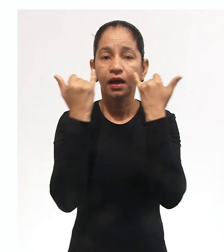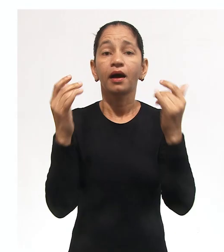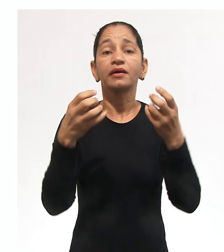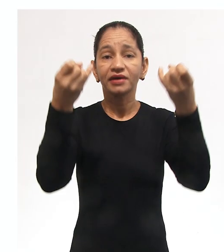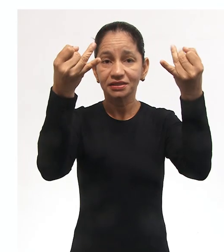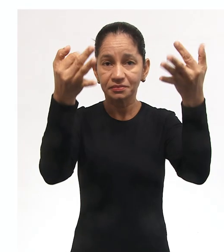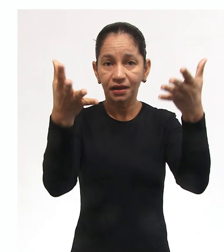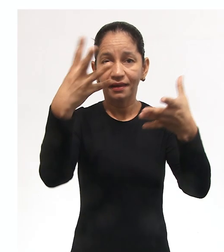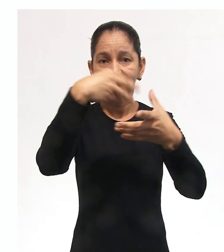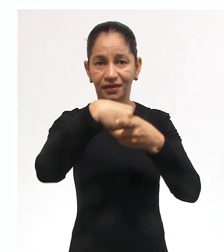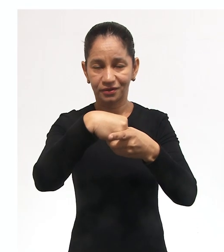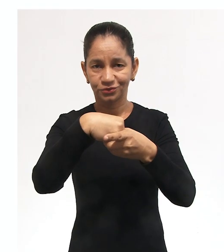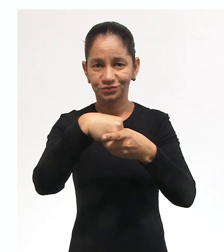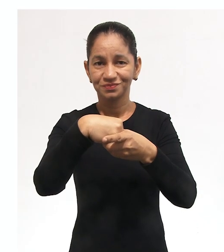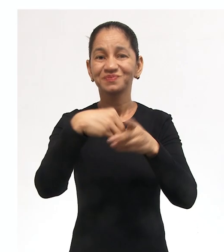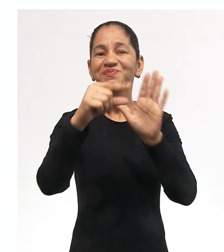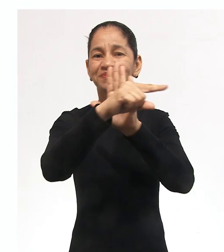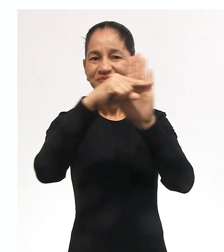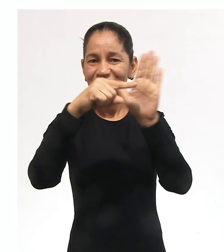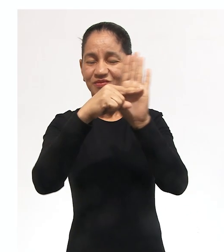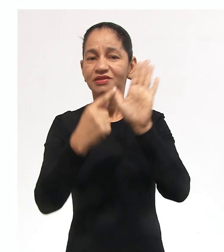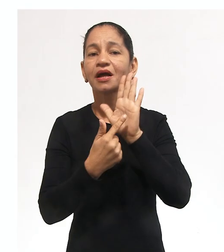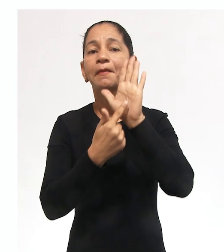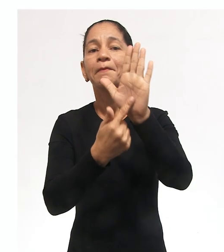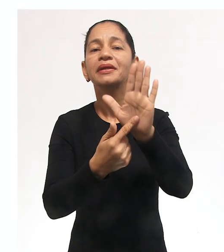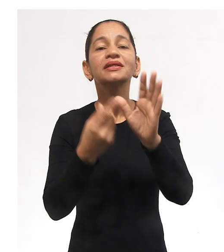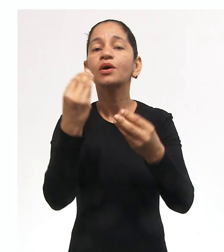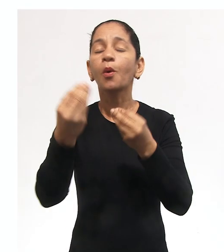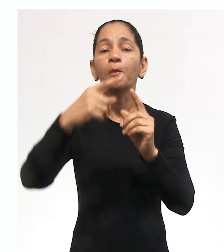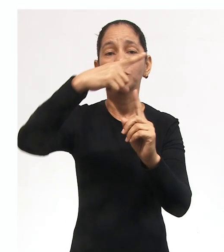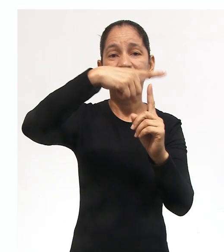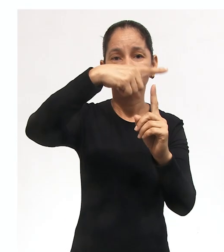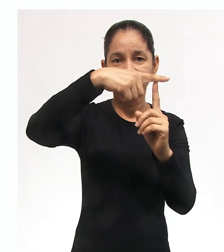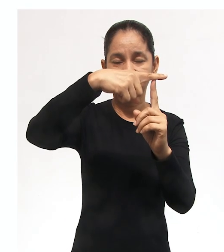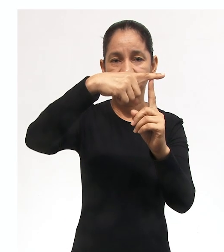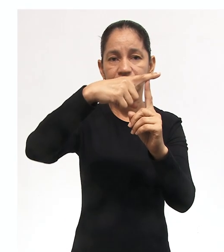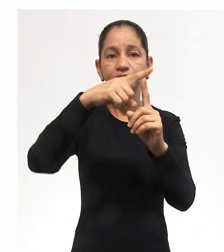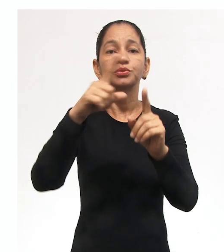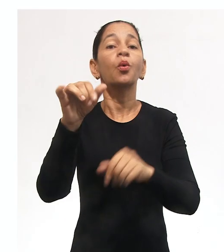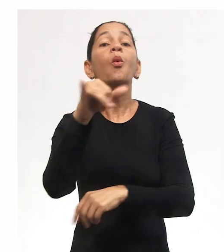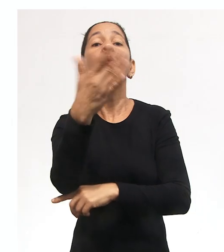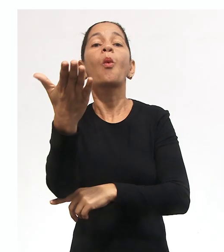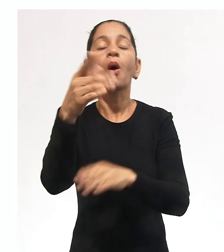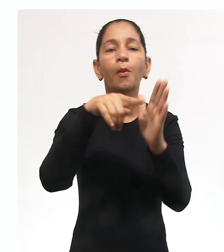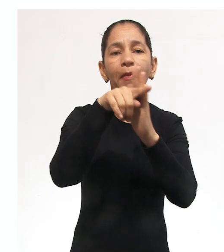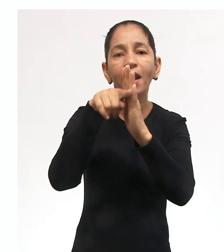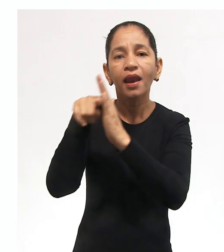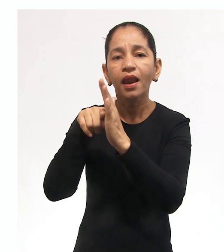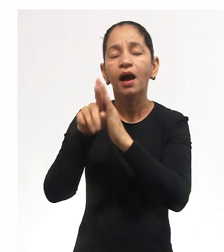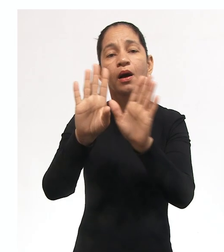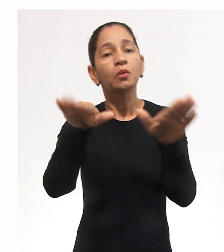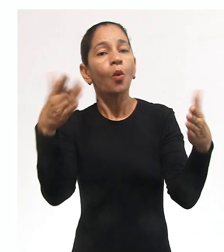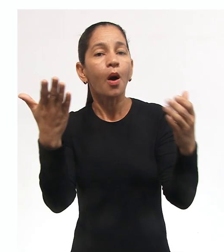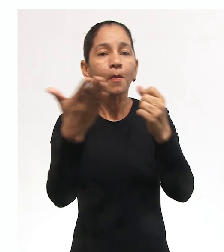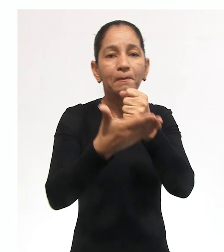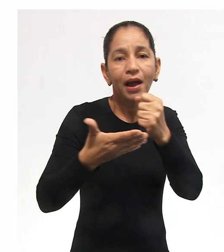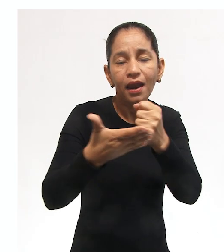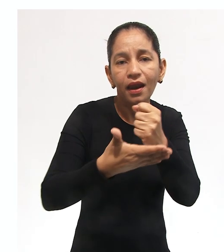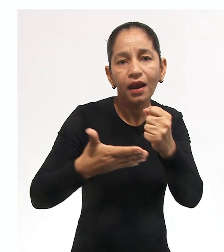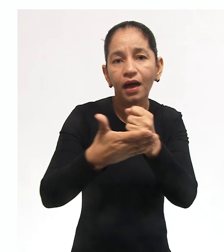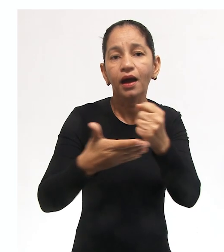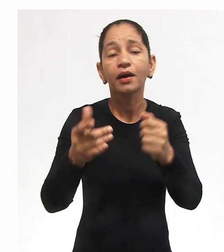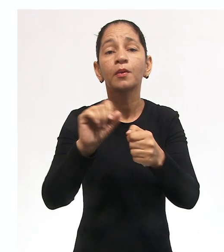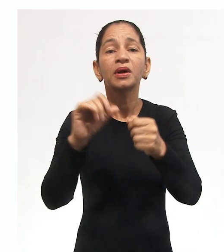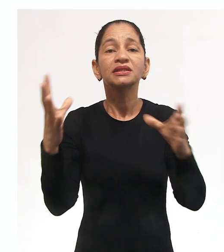descrição. Como que se faz, então? Apresentando, olha só, tipo de pesquisa, se é uma pesquisa básica ou aplicada, se ela é